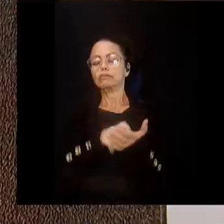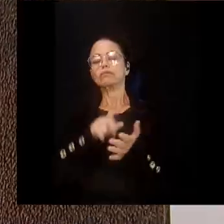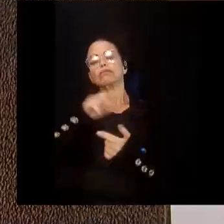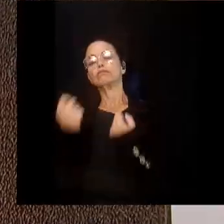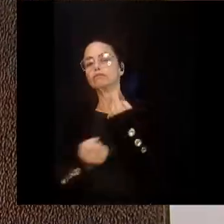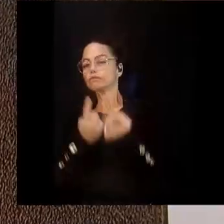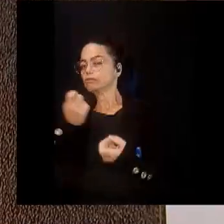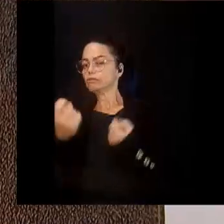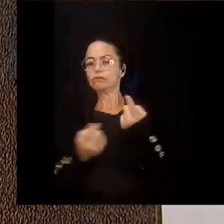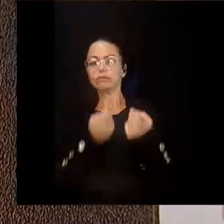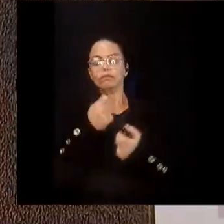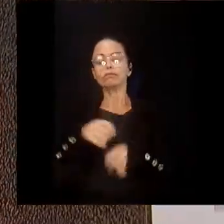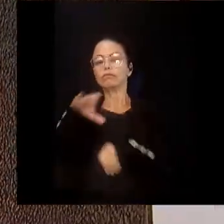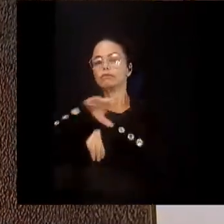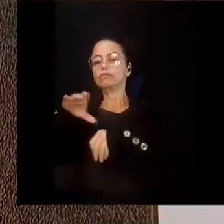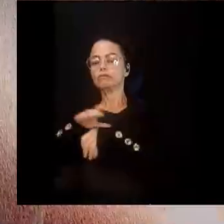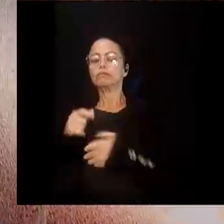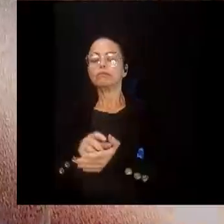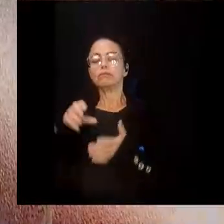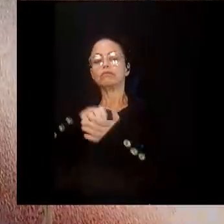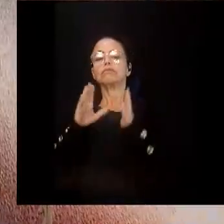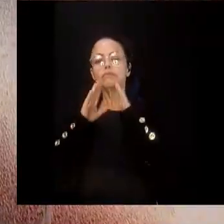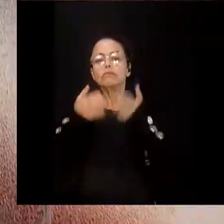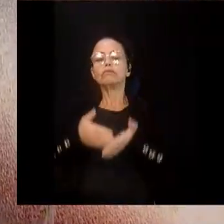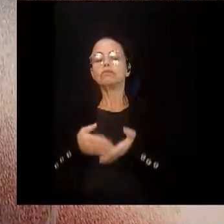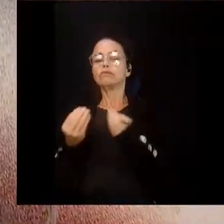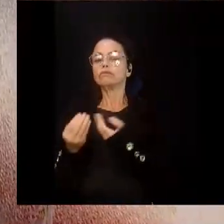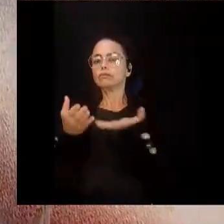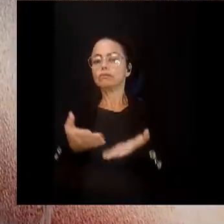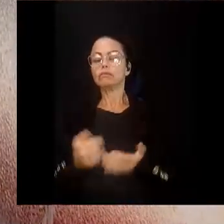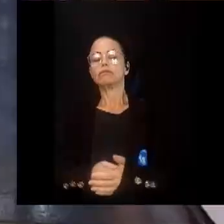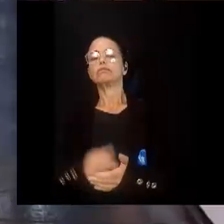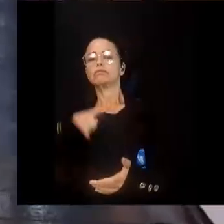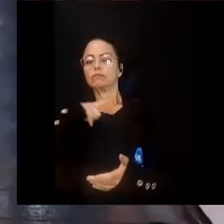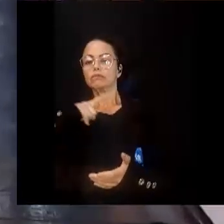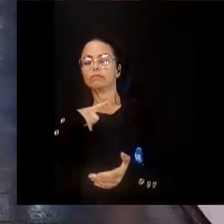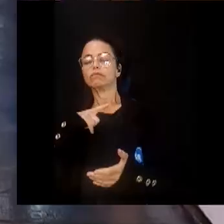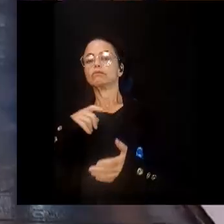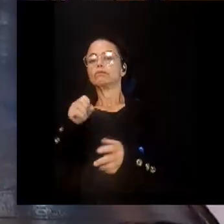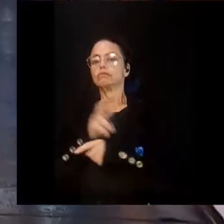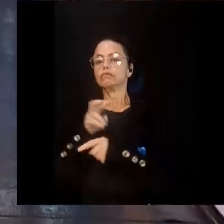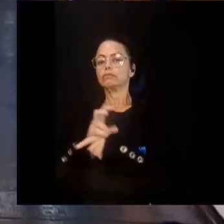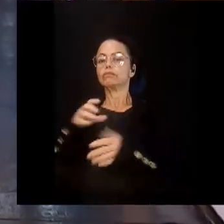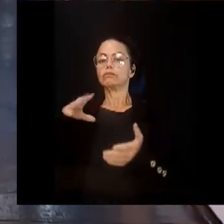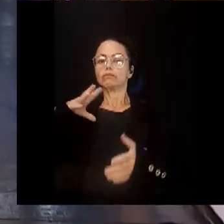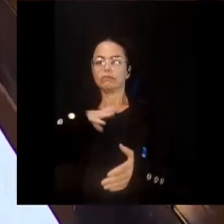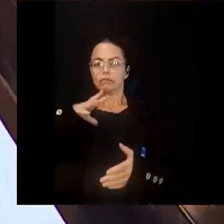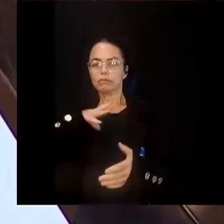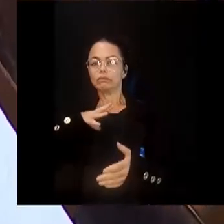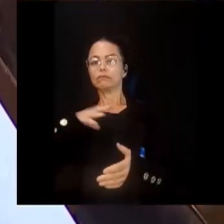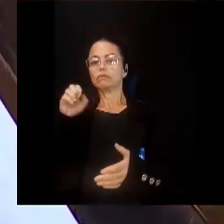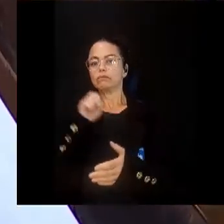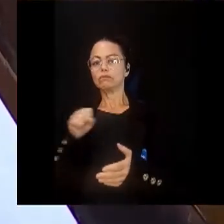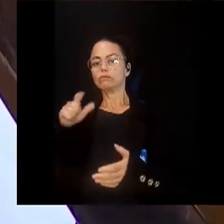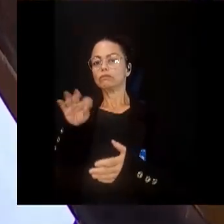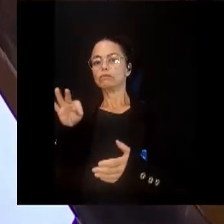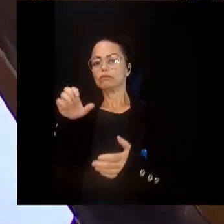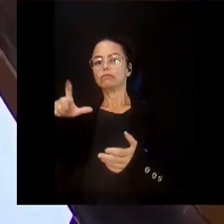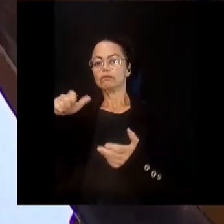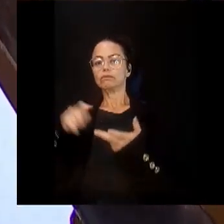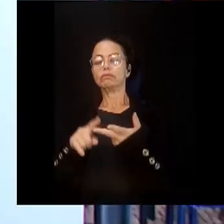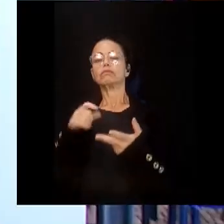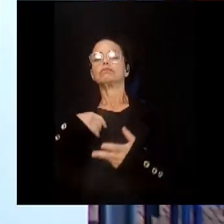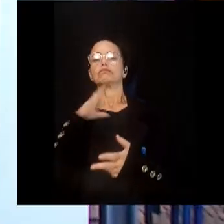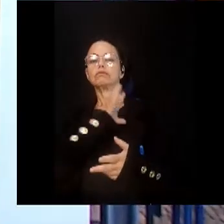Cada curso tem a unidade específica que ele é oferecido. Nós temos vagas aqui no centro, no Satélite Íris, Campo Grande, Campo Belo,